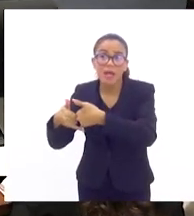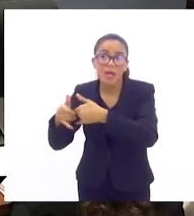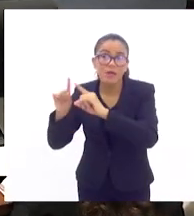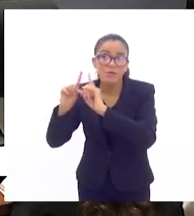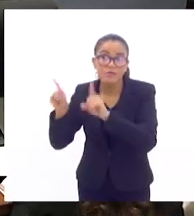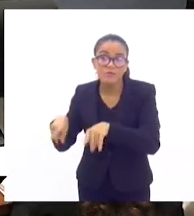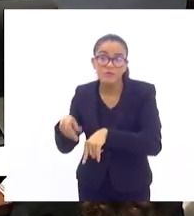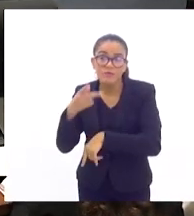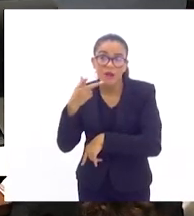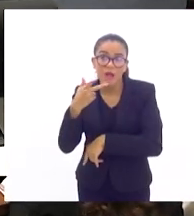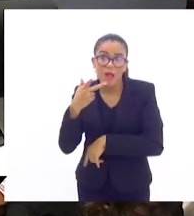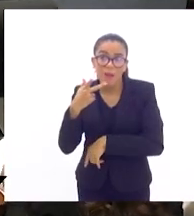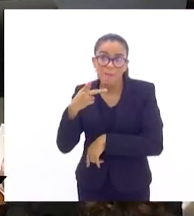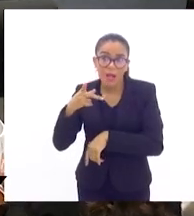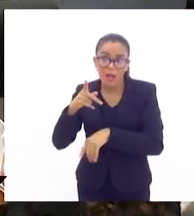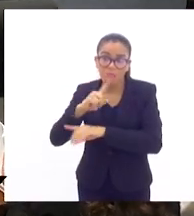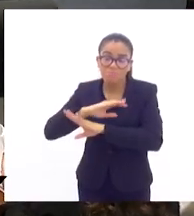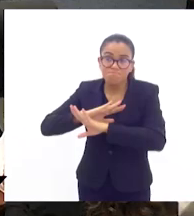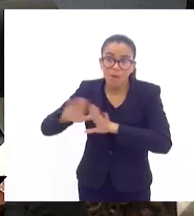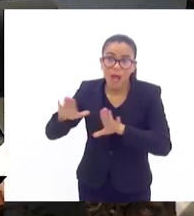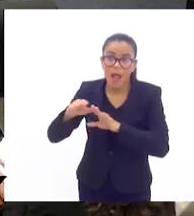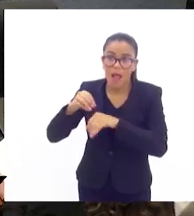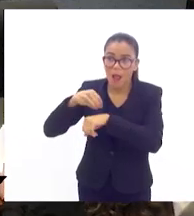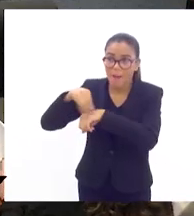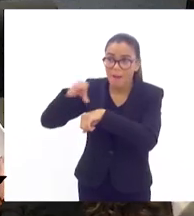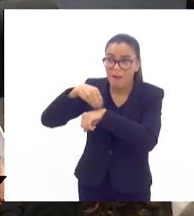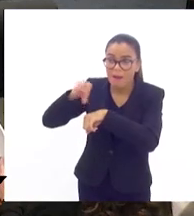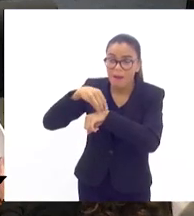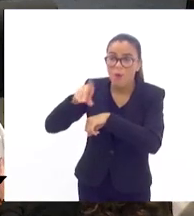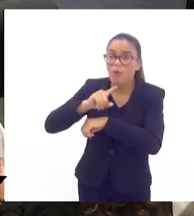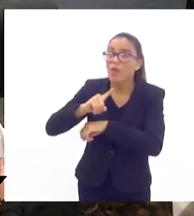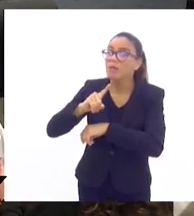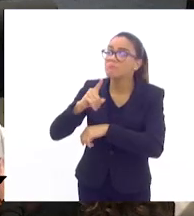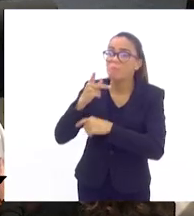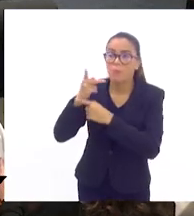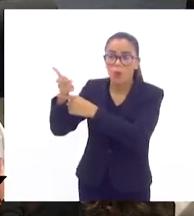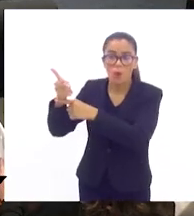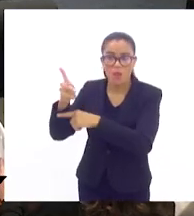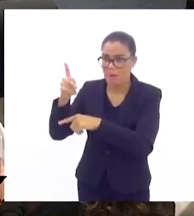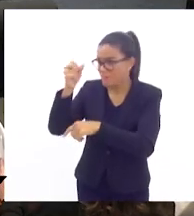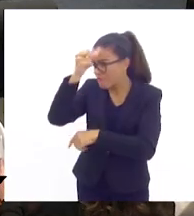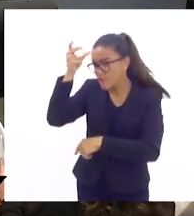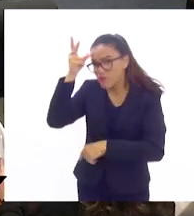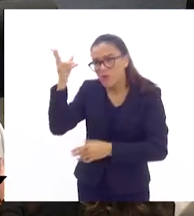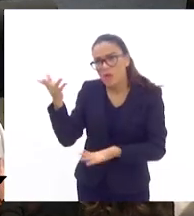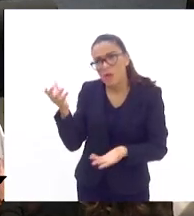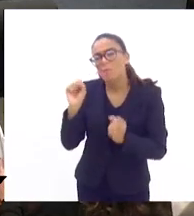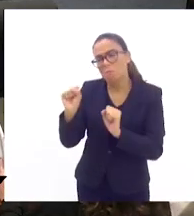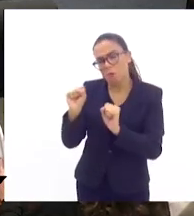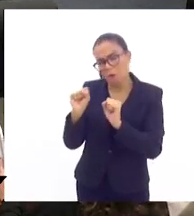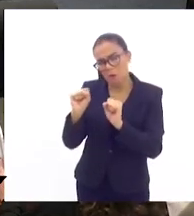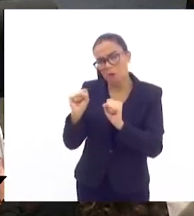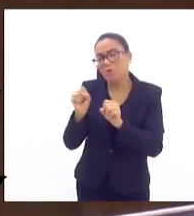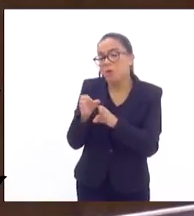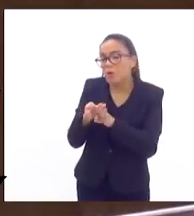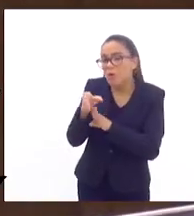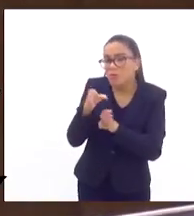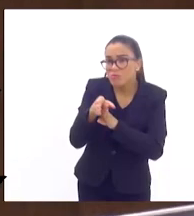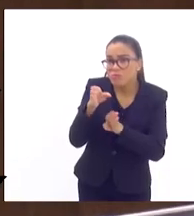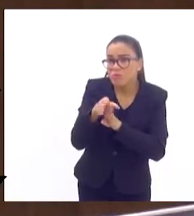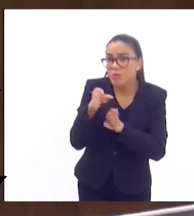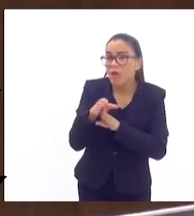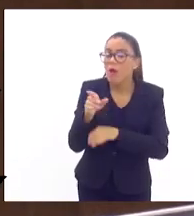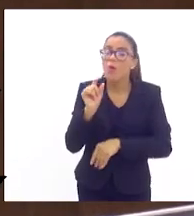Pinheiral e dizer para não dar mais essa informação, para procurar a prefeitura? Podemos fazer isso? Não procurar a prefeitura, podemos fazer isso. Vamos orientar a fazer